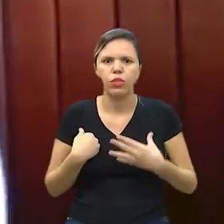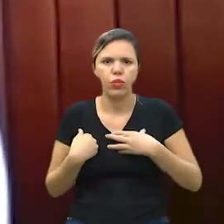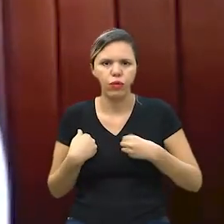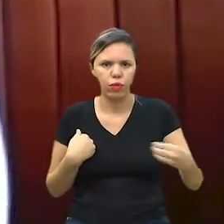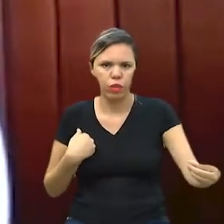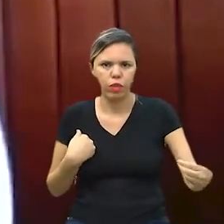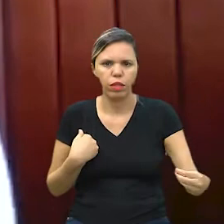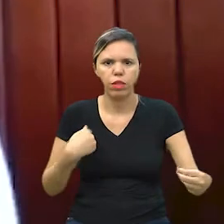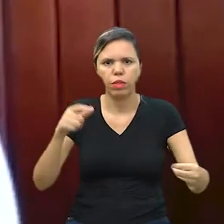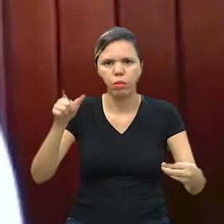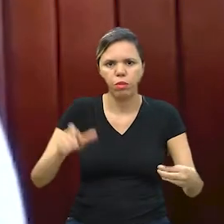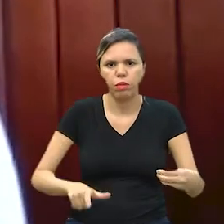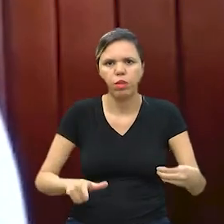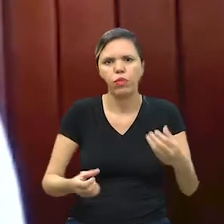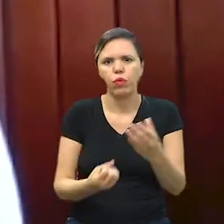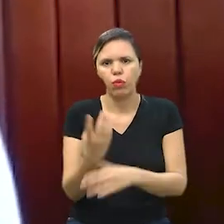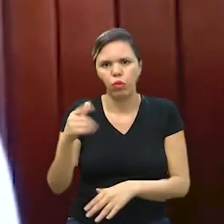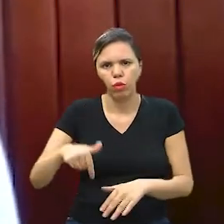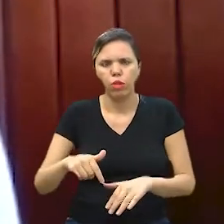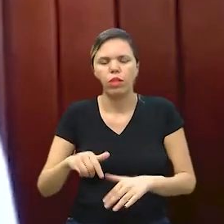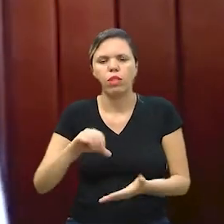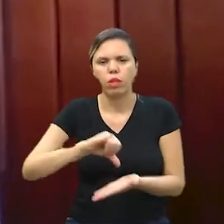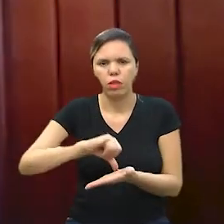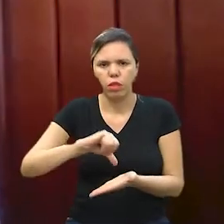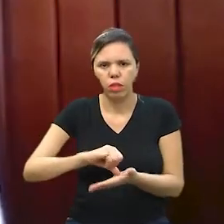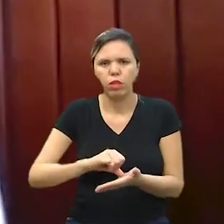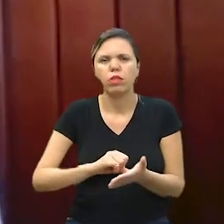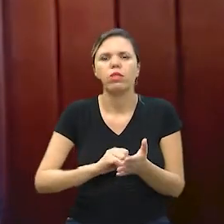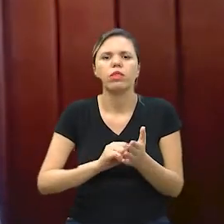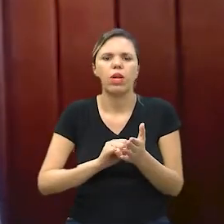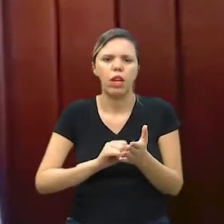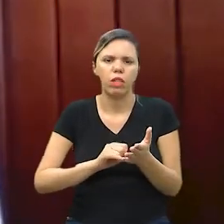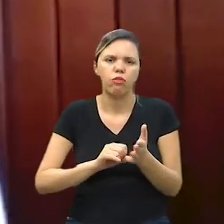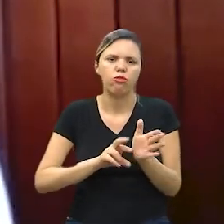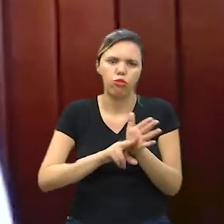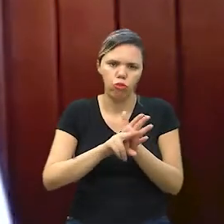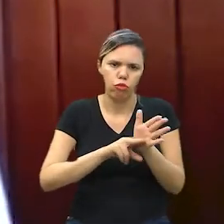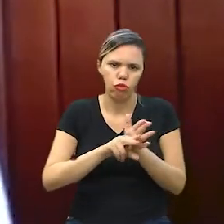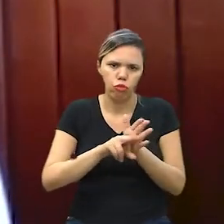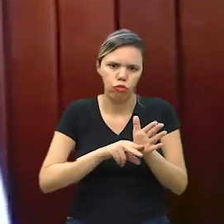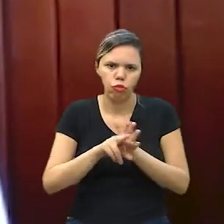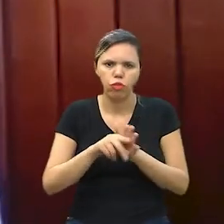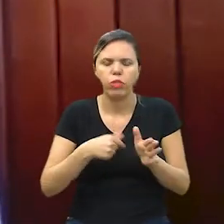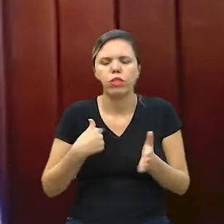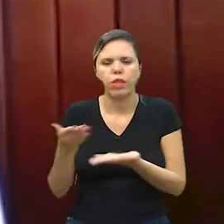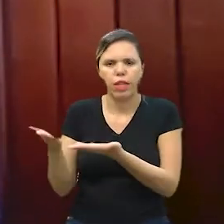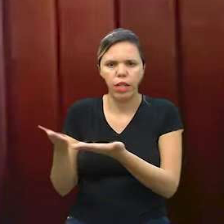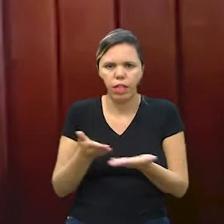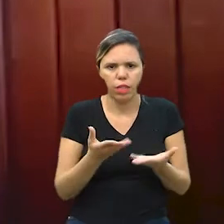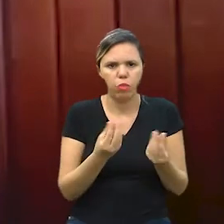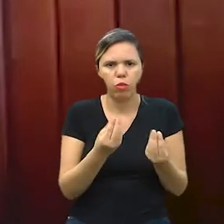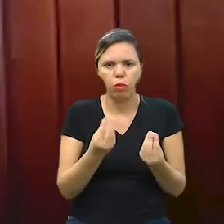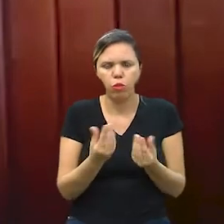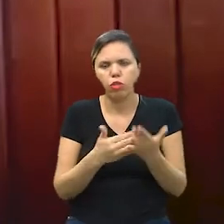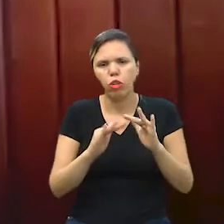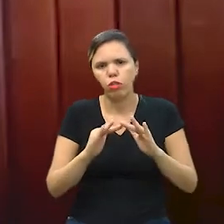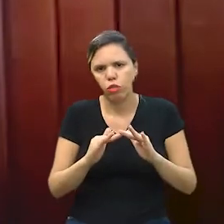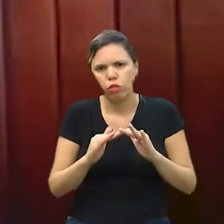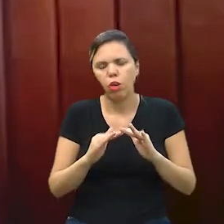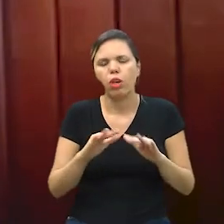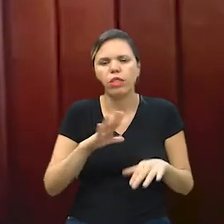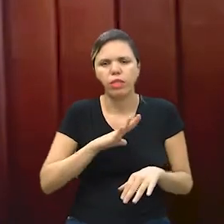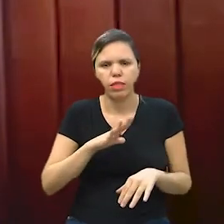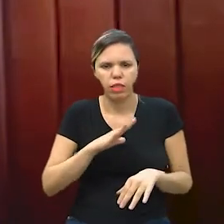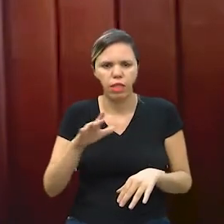das filhas do Iope Itine, que é a Nicolete, fundou aqui o Centro de Ecologia. Então, nós recebemos aqui escolas municipais de